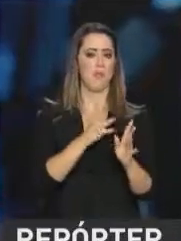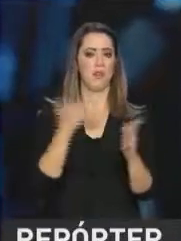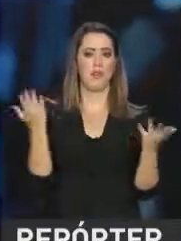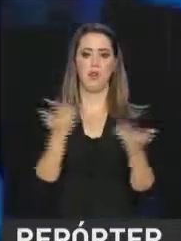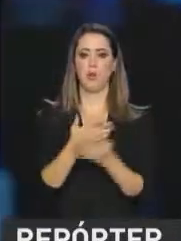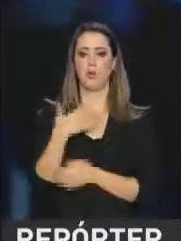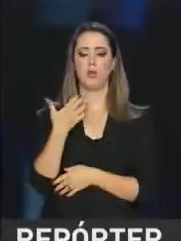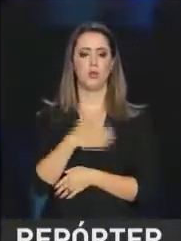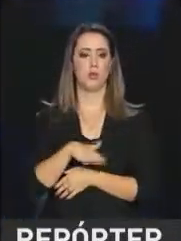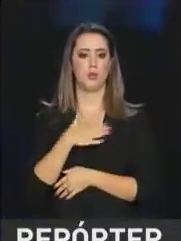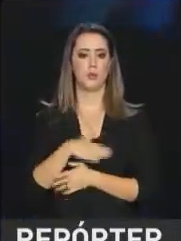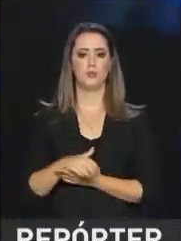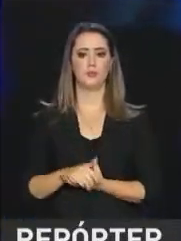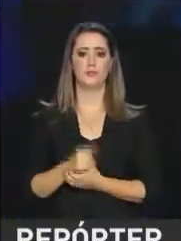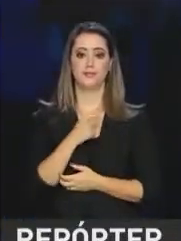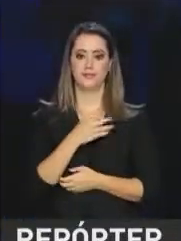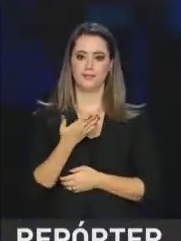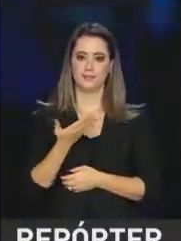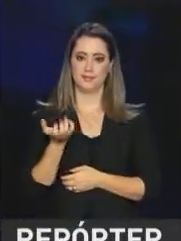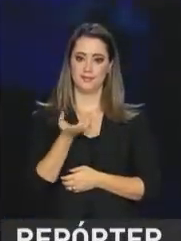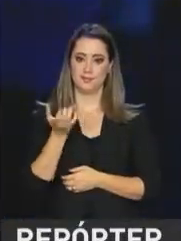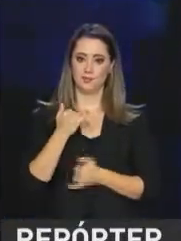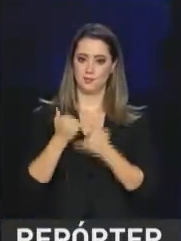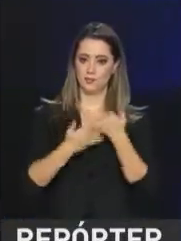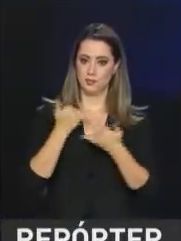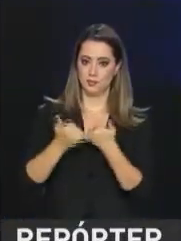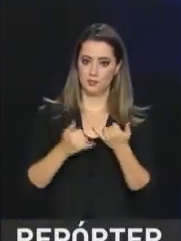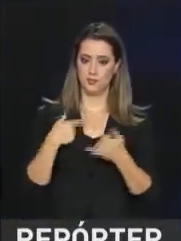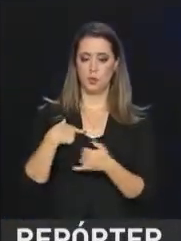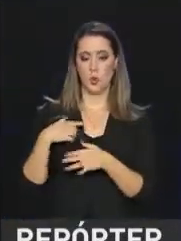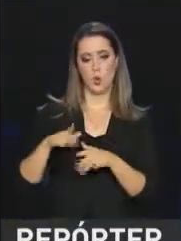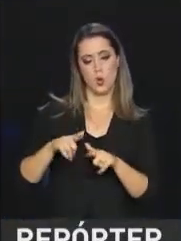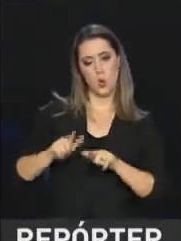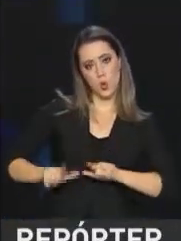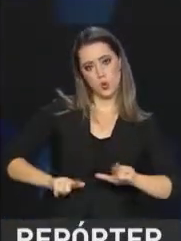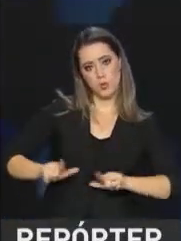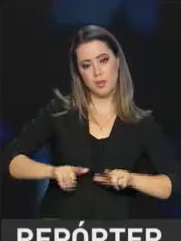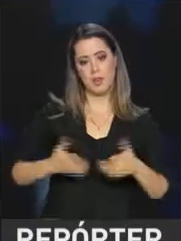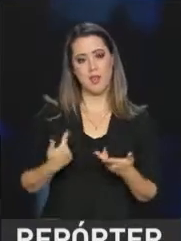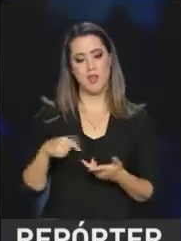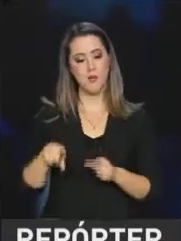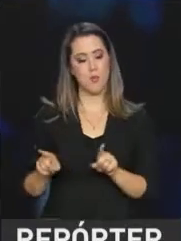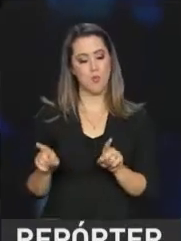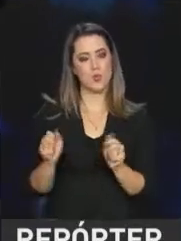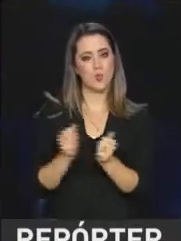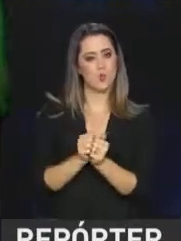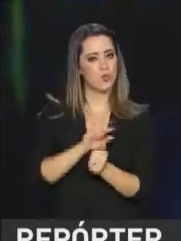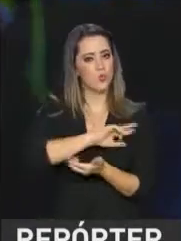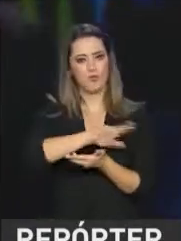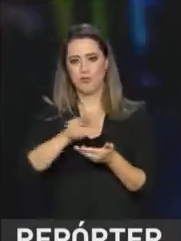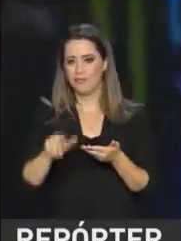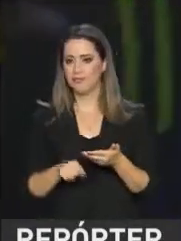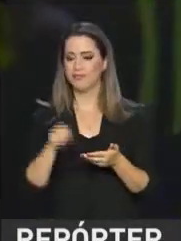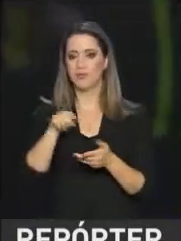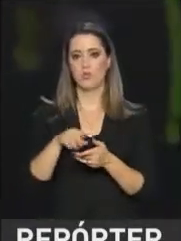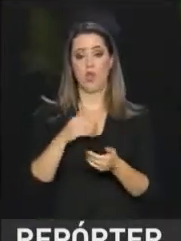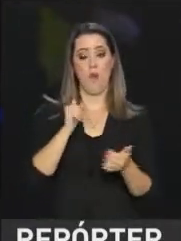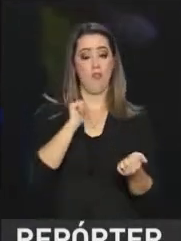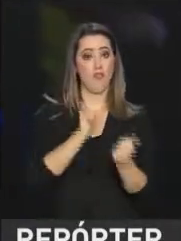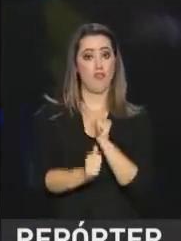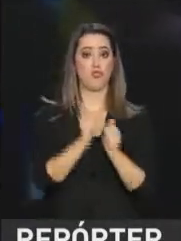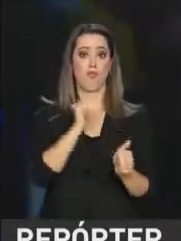poder embarcar eu quero brincar com meus primos minhas primas é jogar